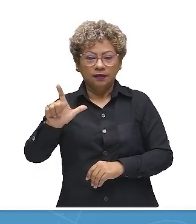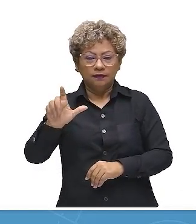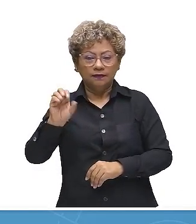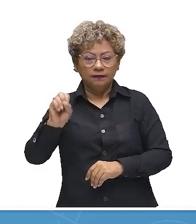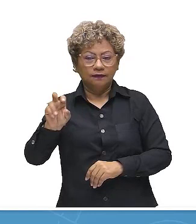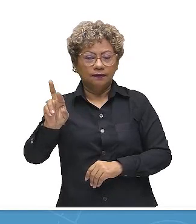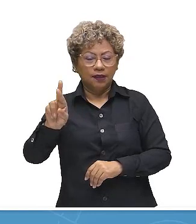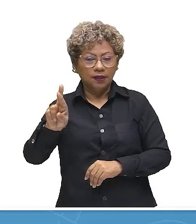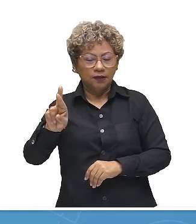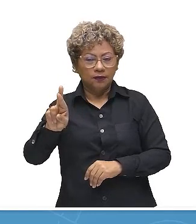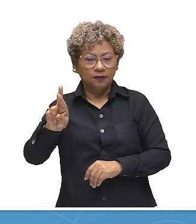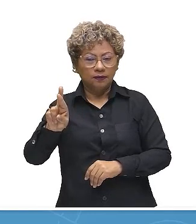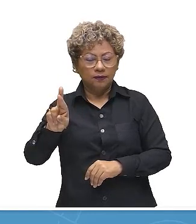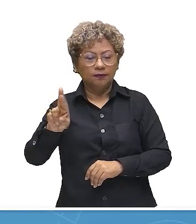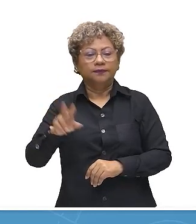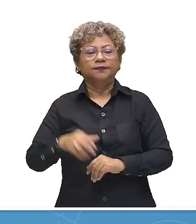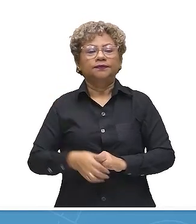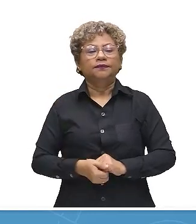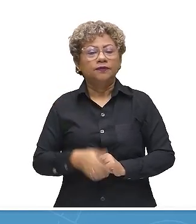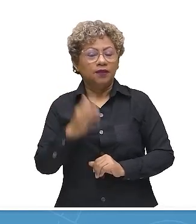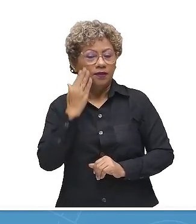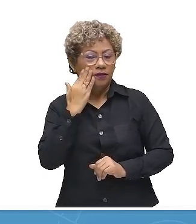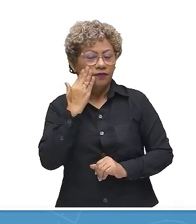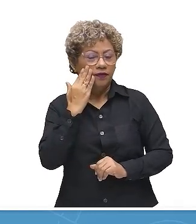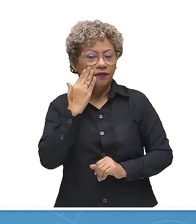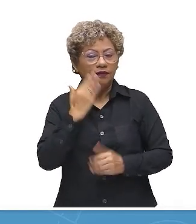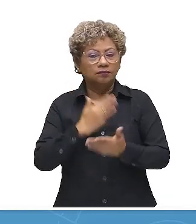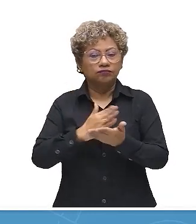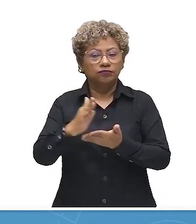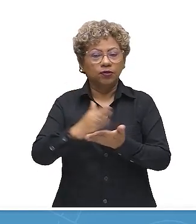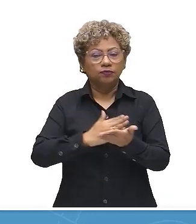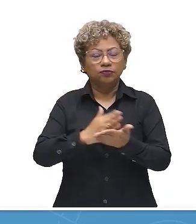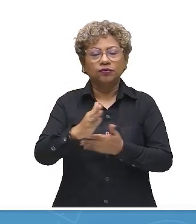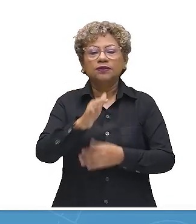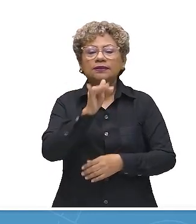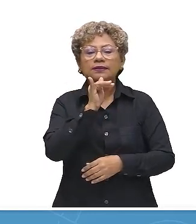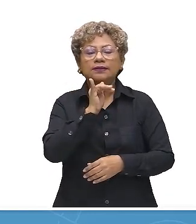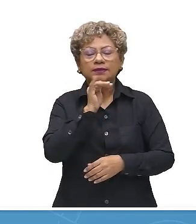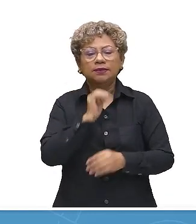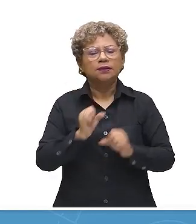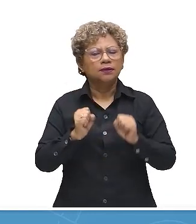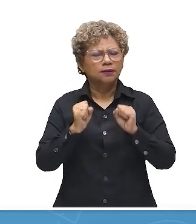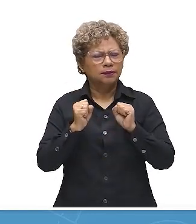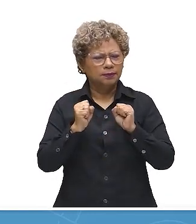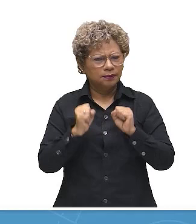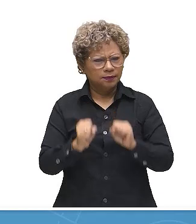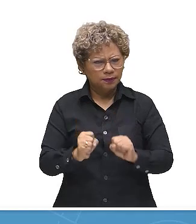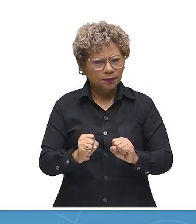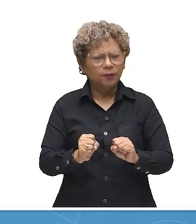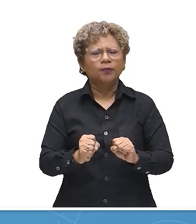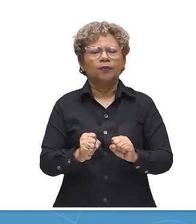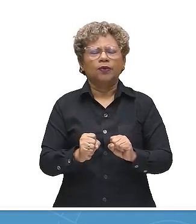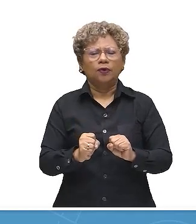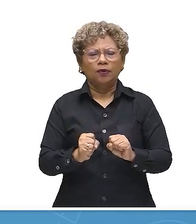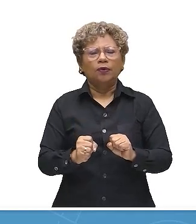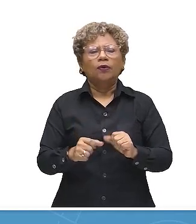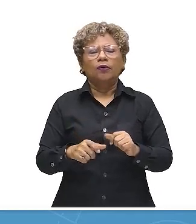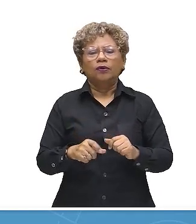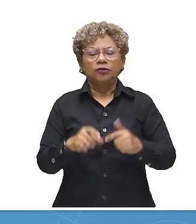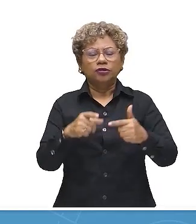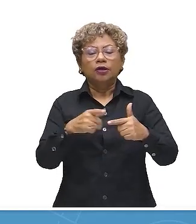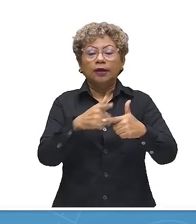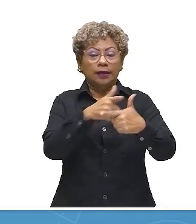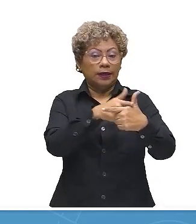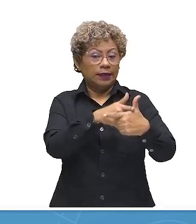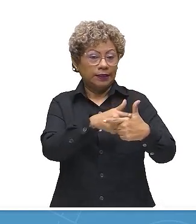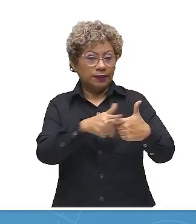uma maneira diferente. A gente vai ver aqui alguns exemplos. E a gente pode simplificar essas frações de duas maneiras,